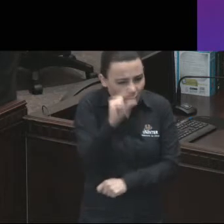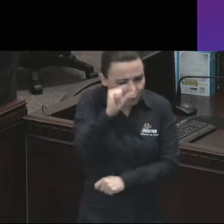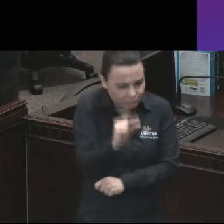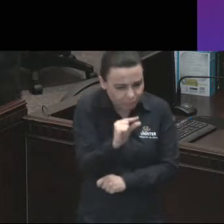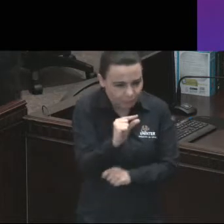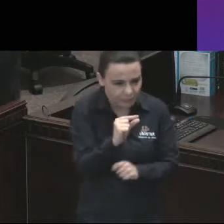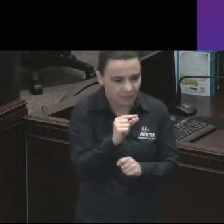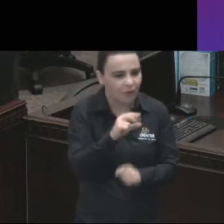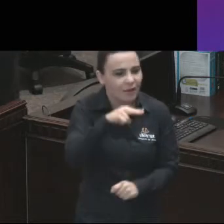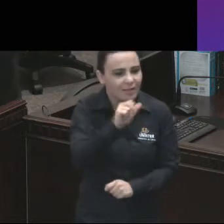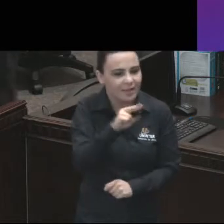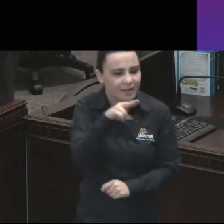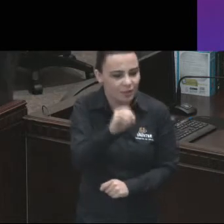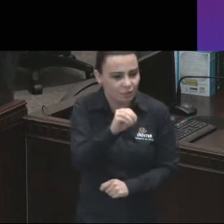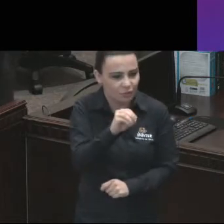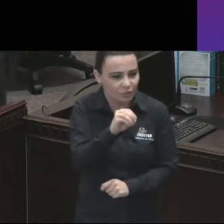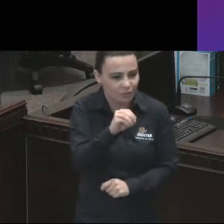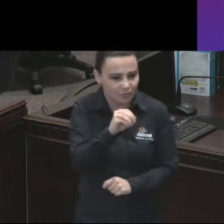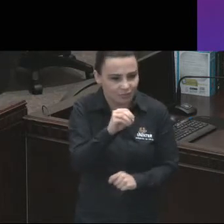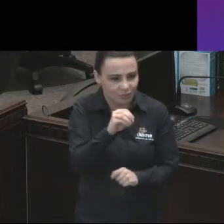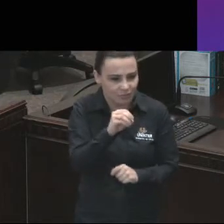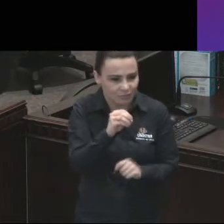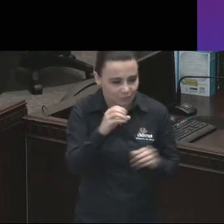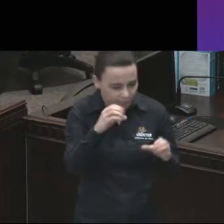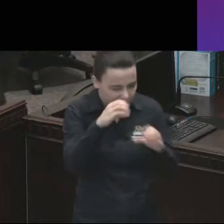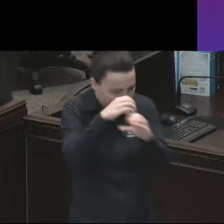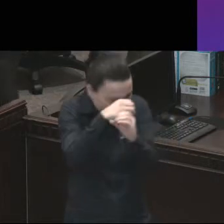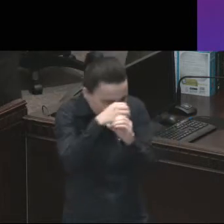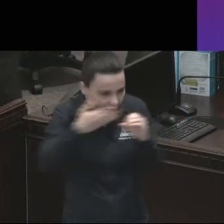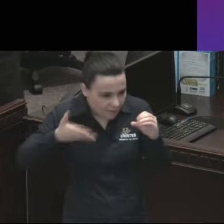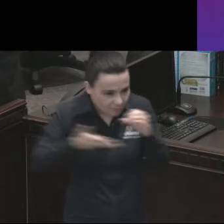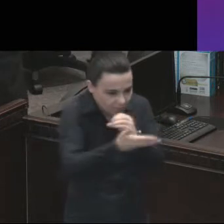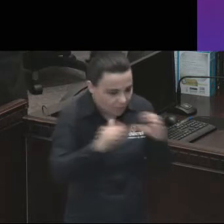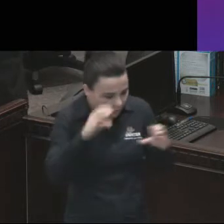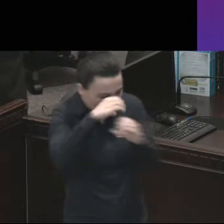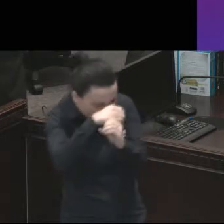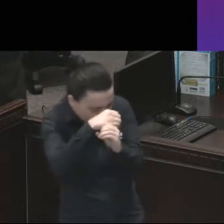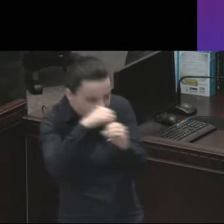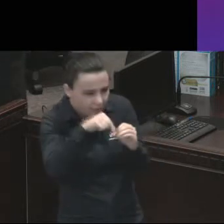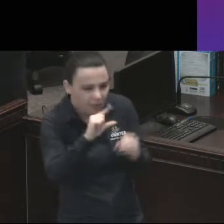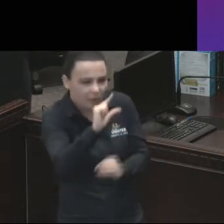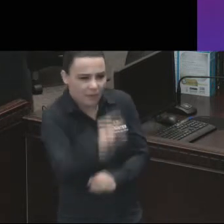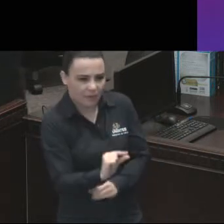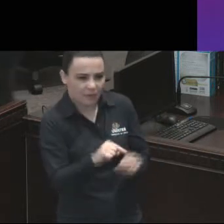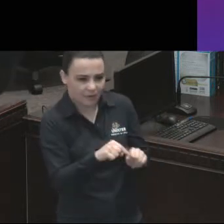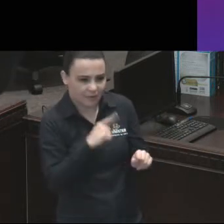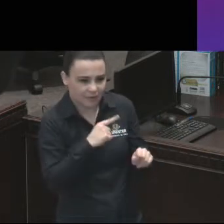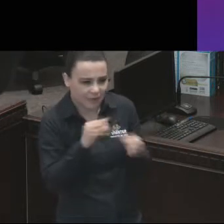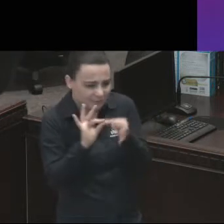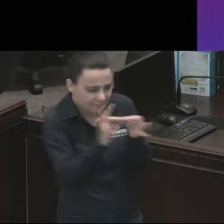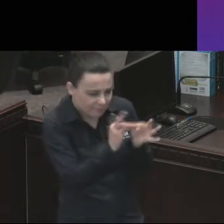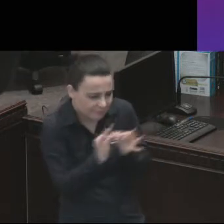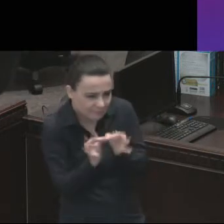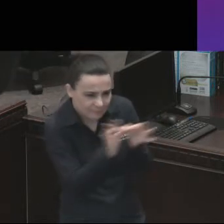problemas começaram a ser detectados no mundo inteiro. É importante notar que toneladas de fármacos são